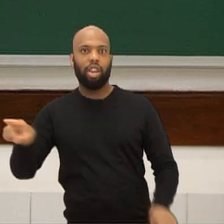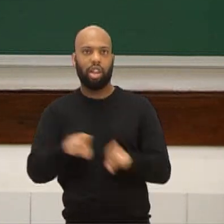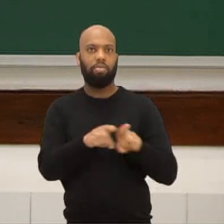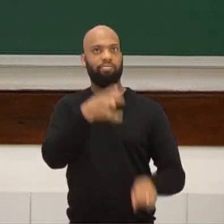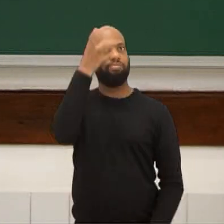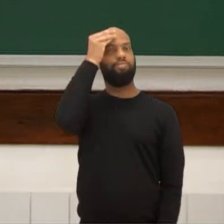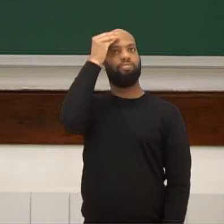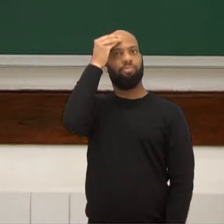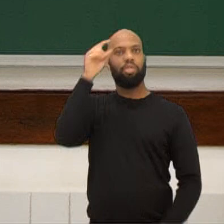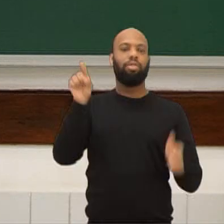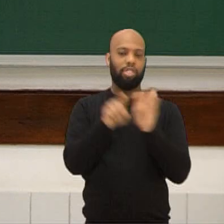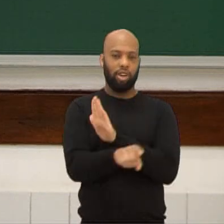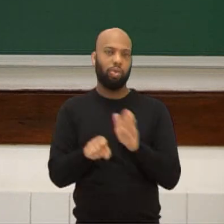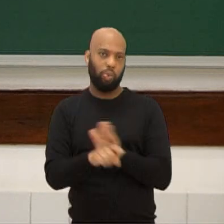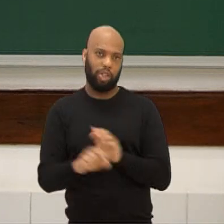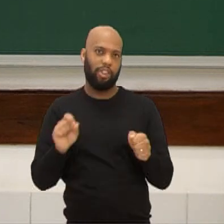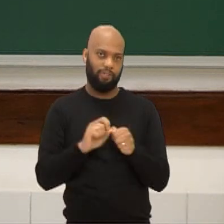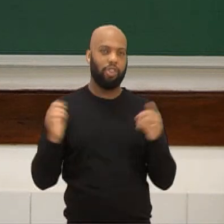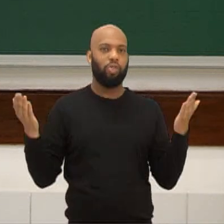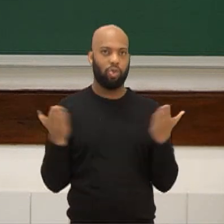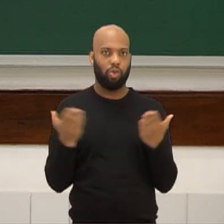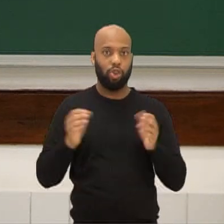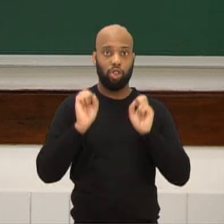cabeça aí com os quizzes e atividades que fizemos.